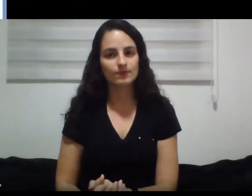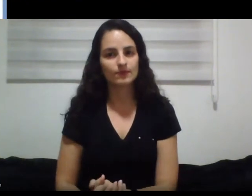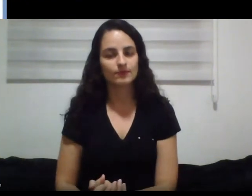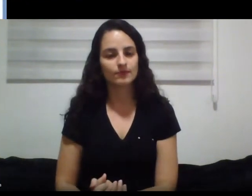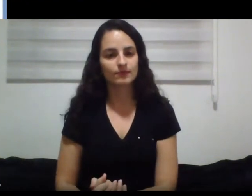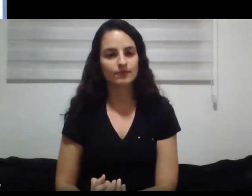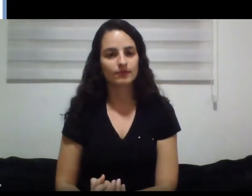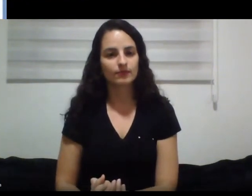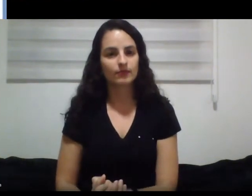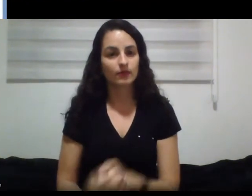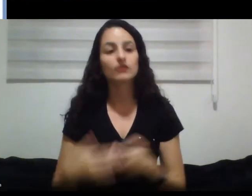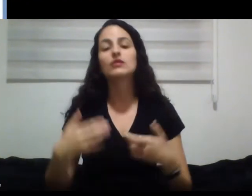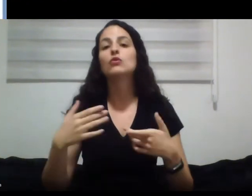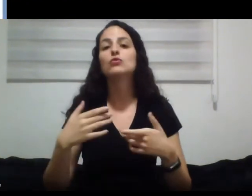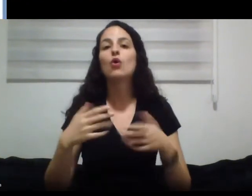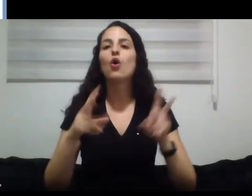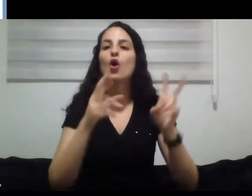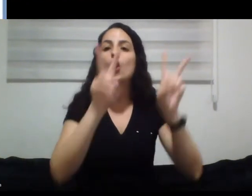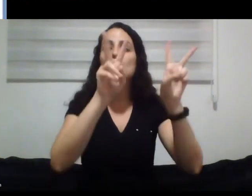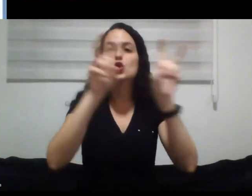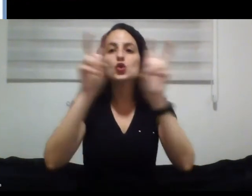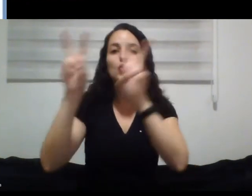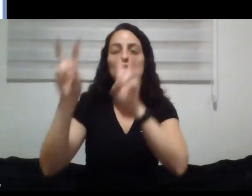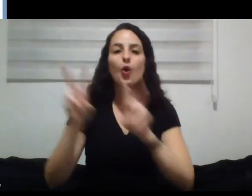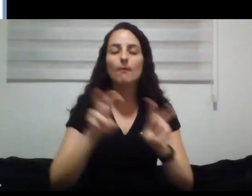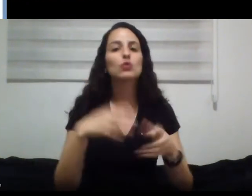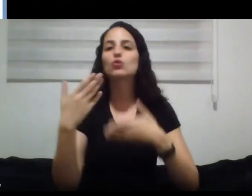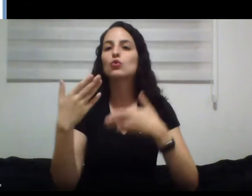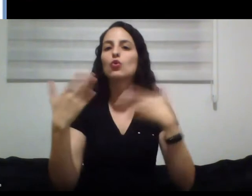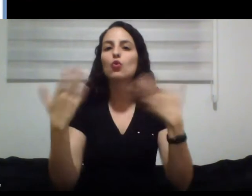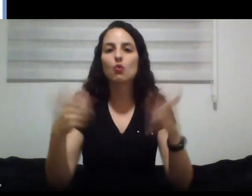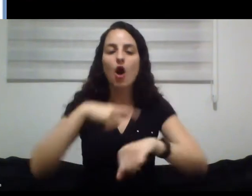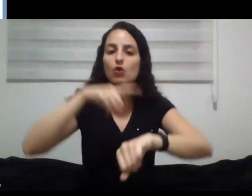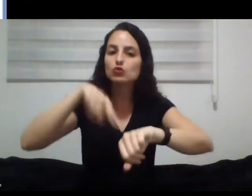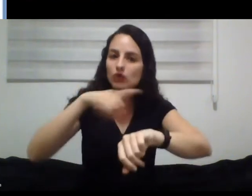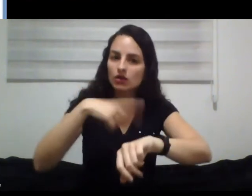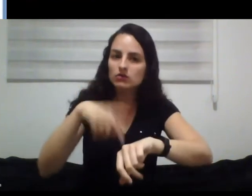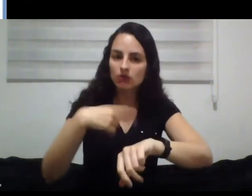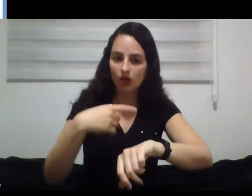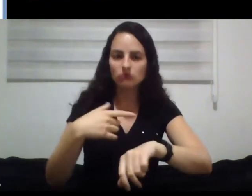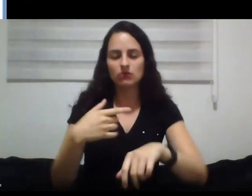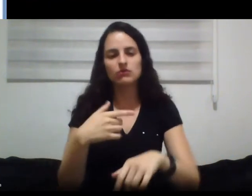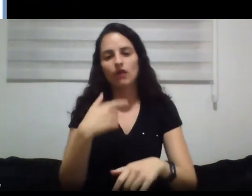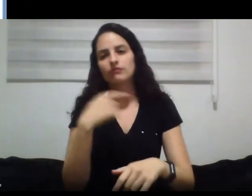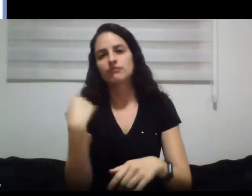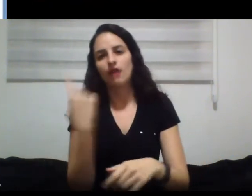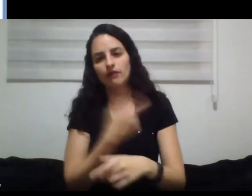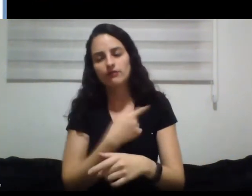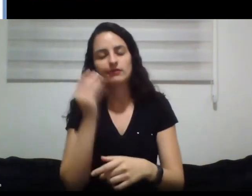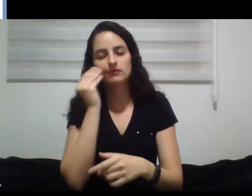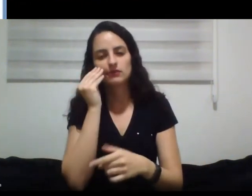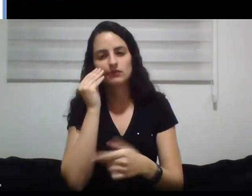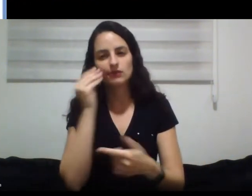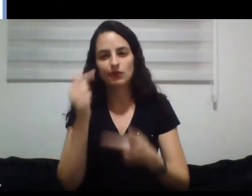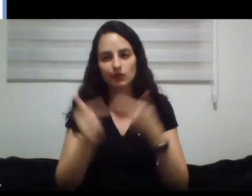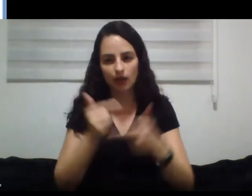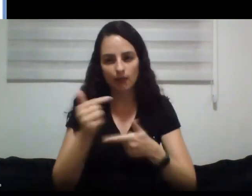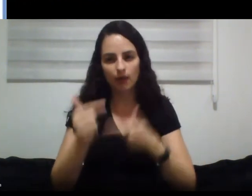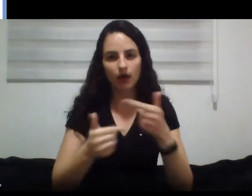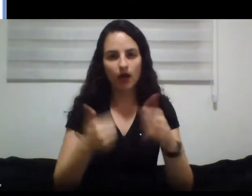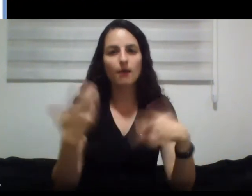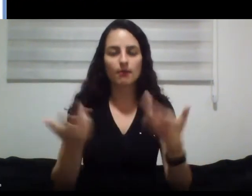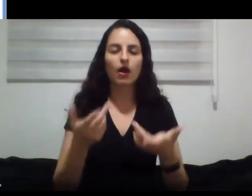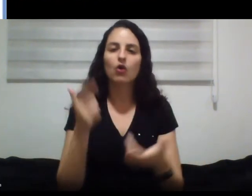como orientação, para que se consulte o material disponível na sala de assessoria pedagógica para a elaboração desses tópicos, tá bom?